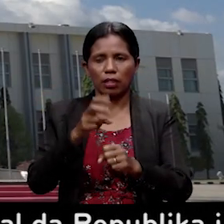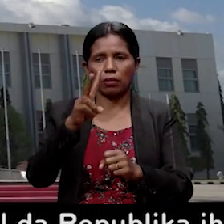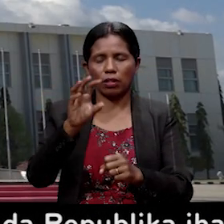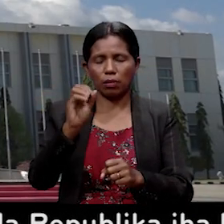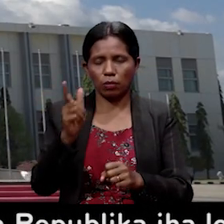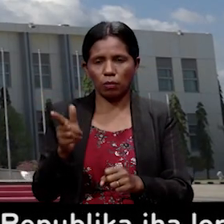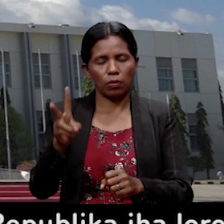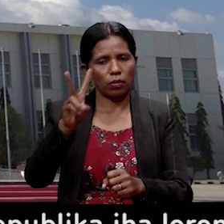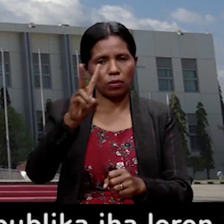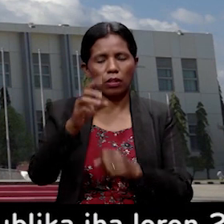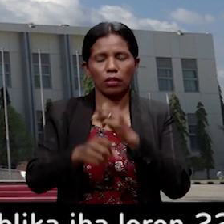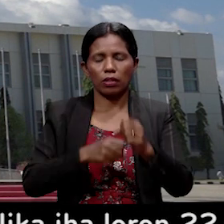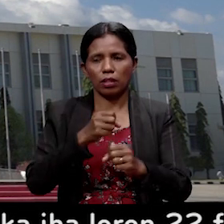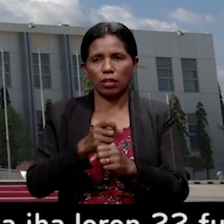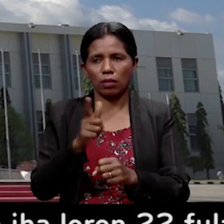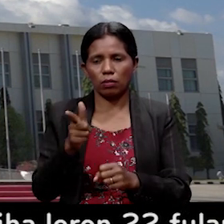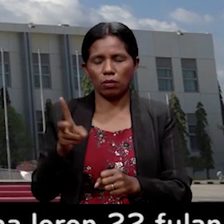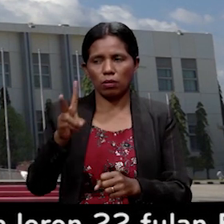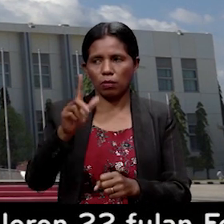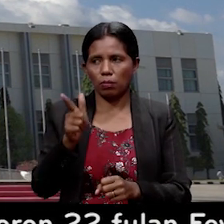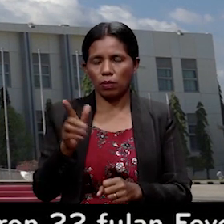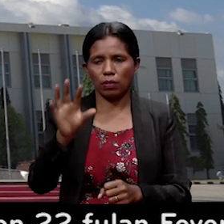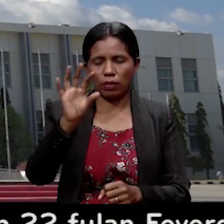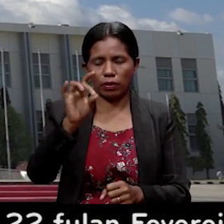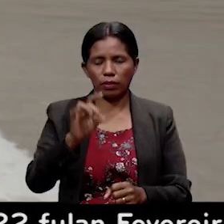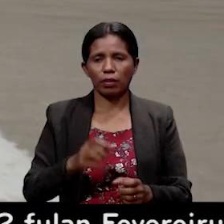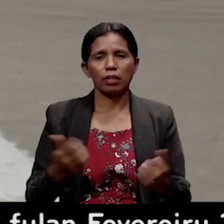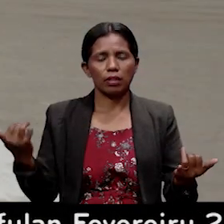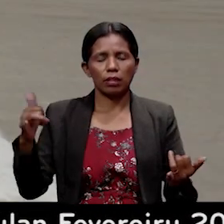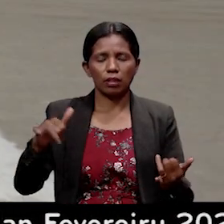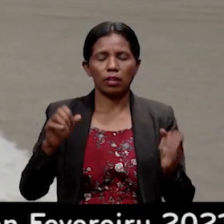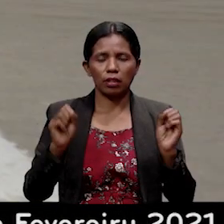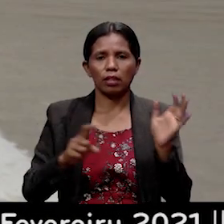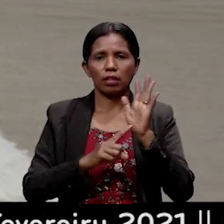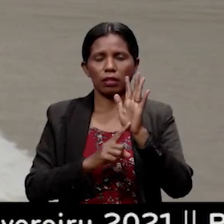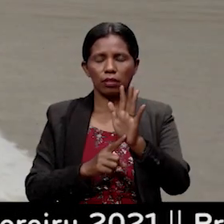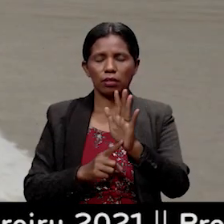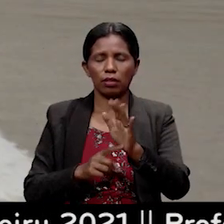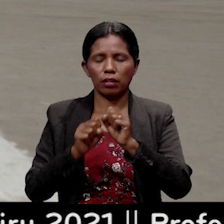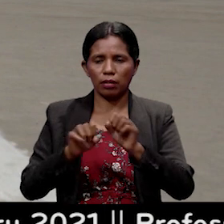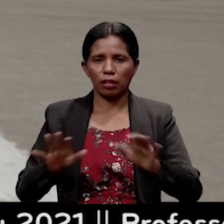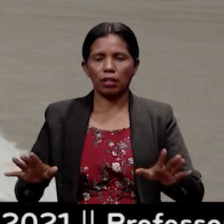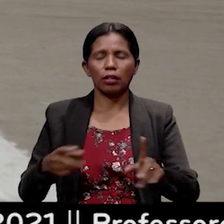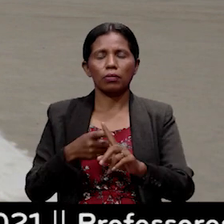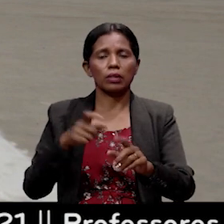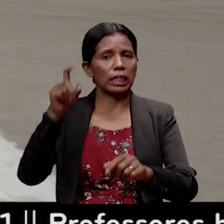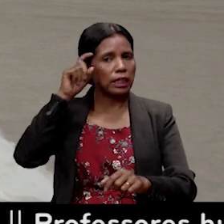Resinrua, to Rihun Rua Ruanulu Resinhitu, mai besira se apoio candidato nebehetan bensaun husi